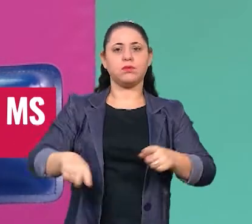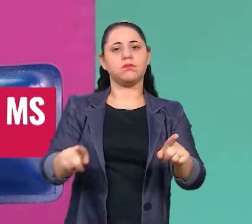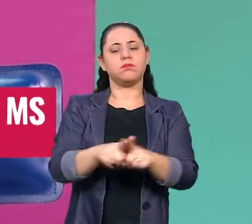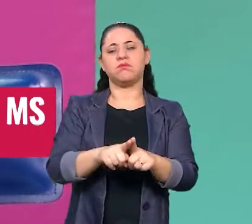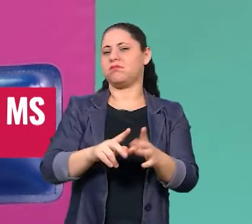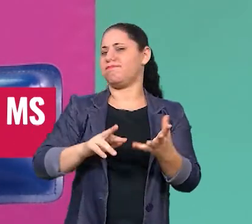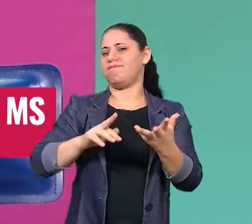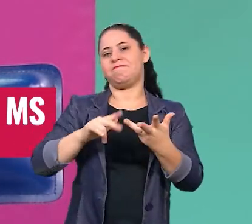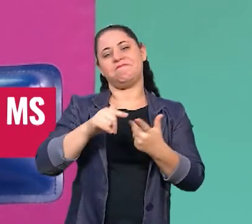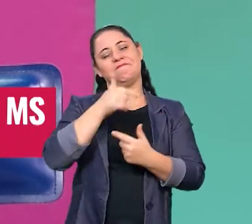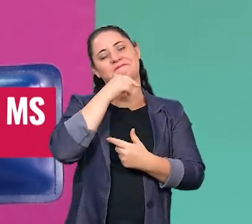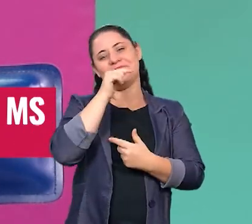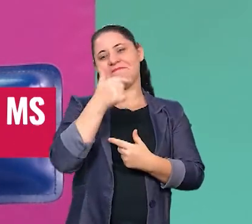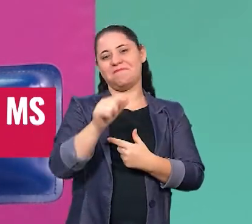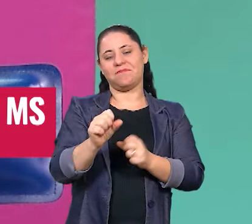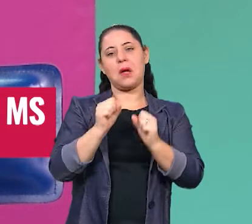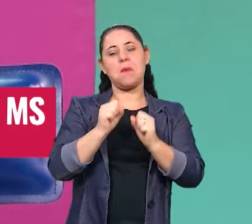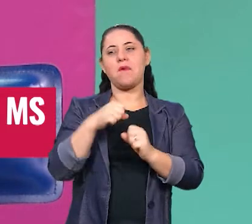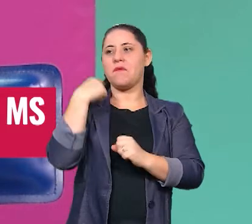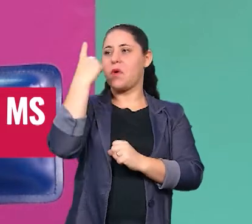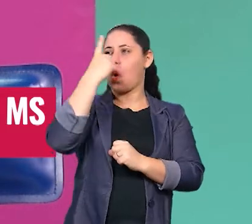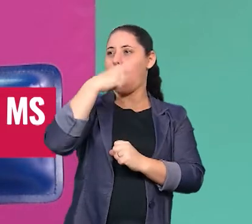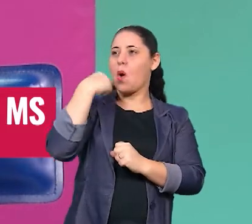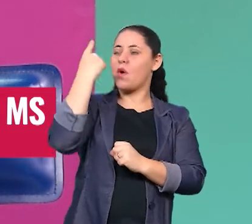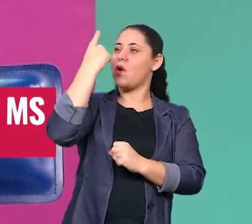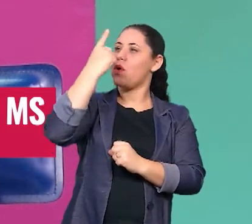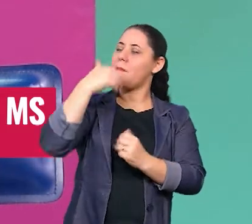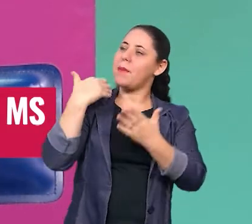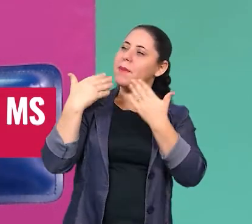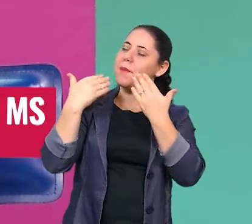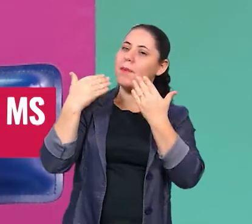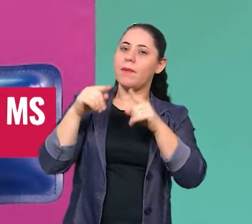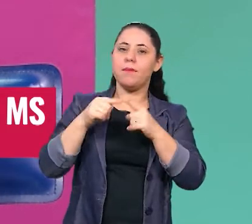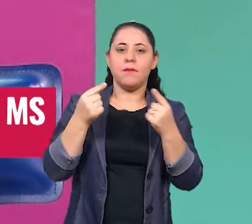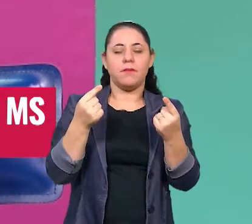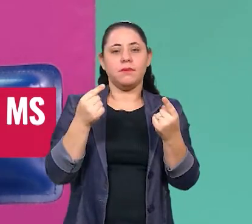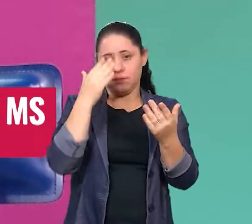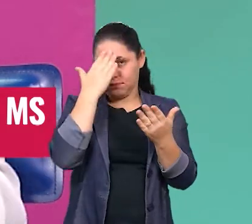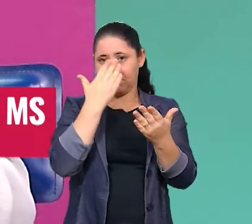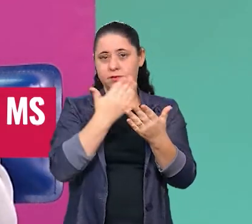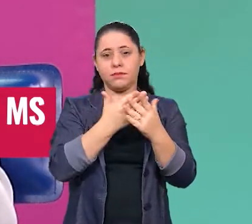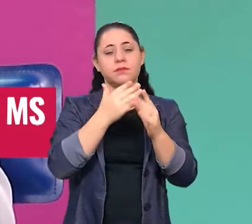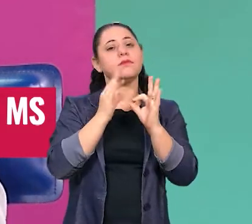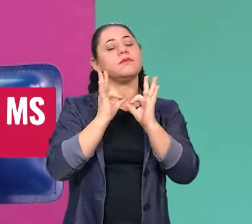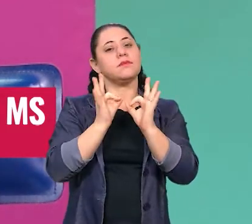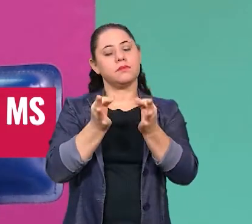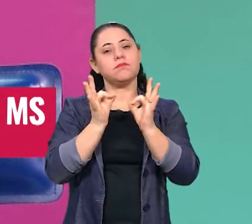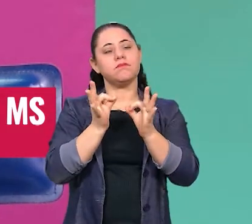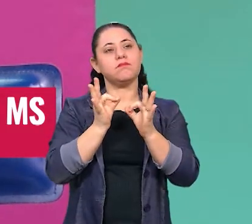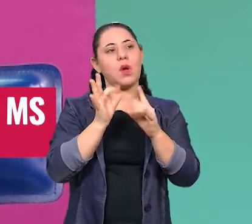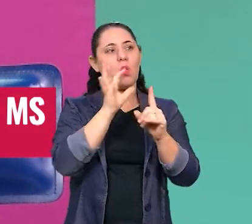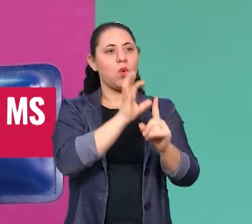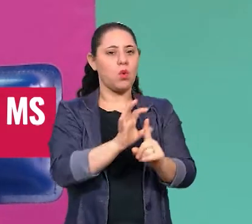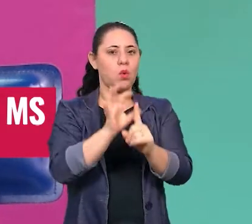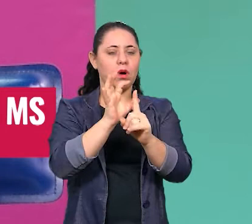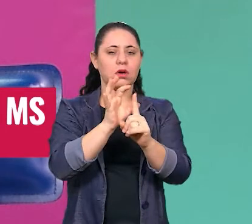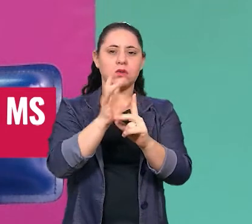passar horas falando a respeito disso, mas eu acredito que é esse o impacto, né? O impacto de fato da gente